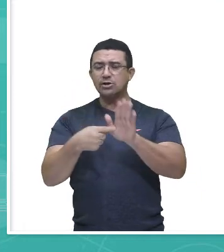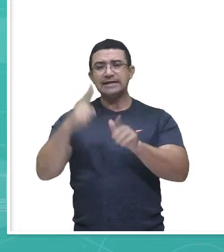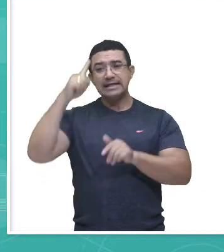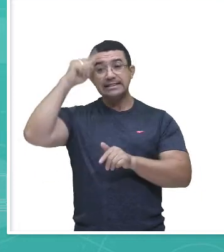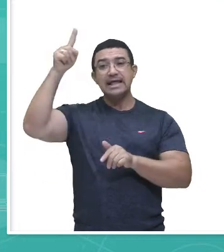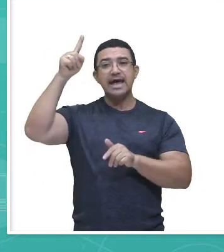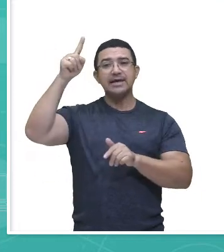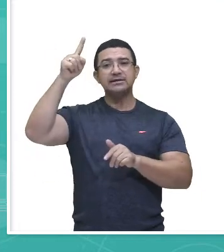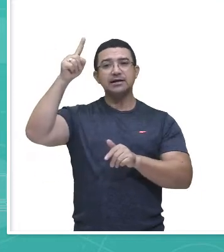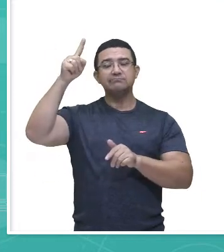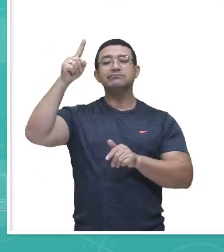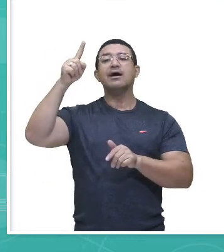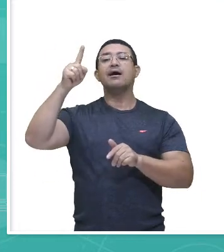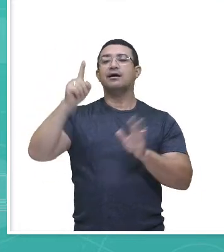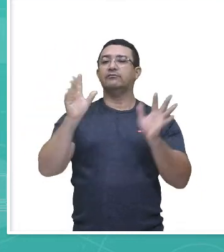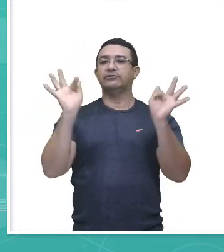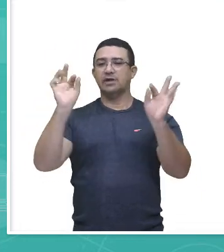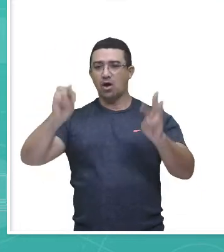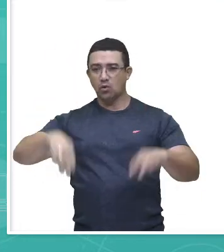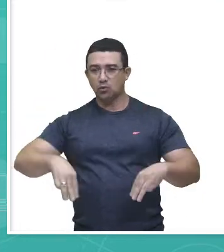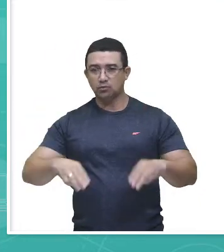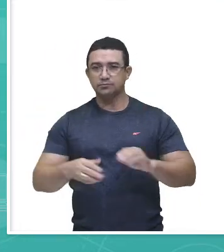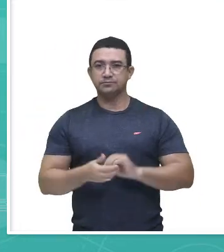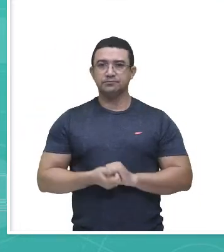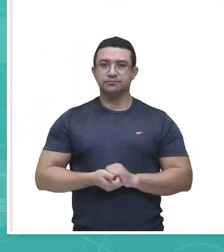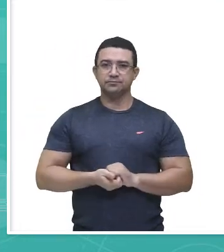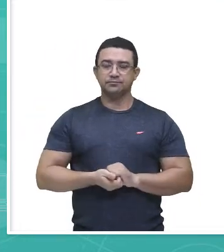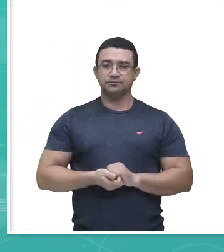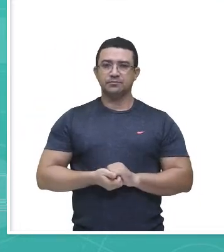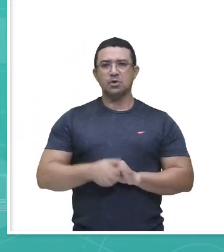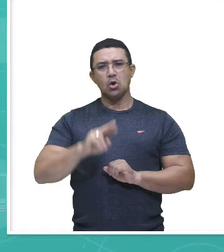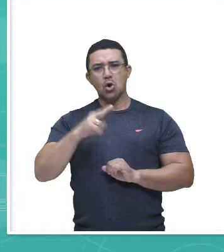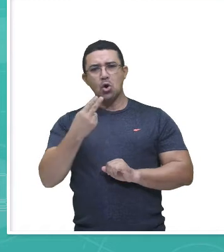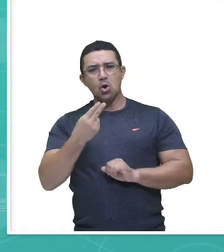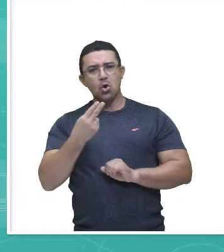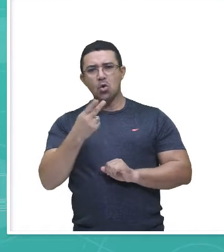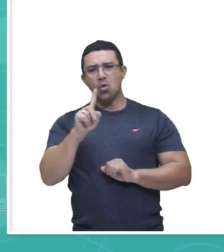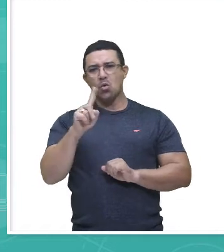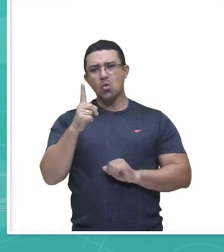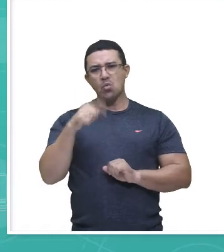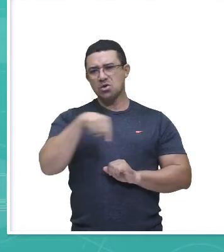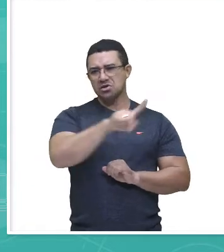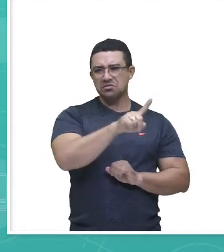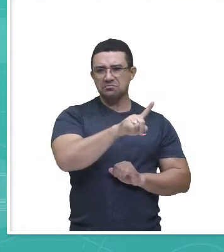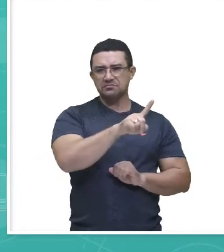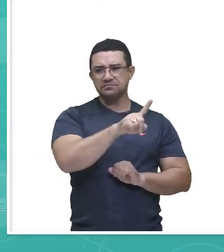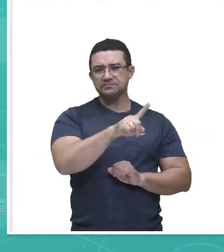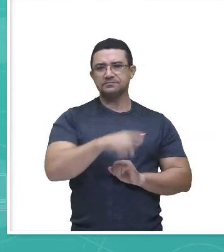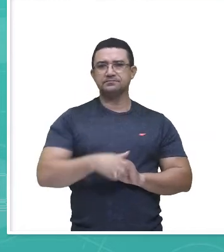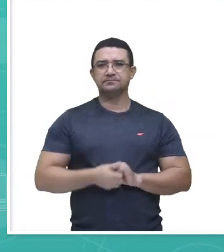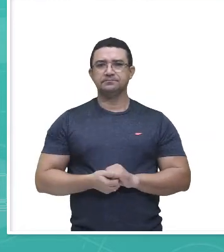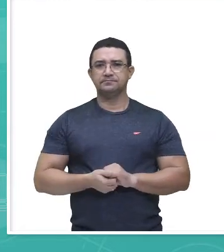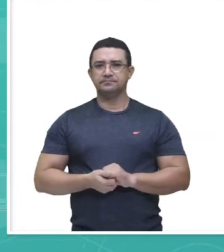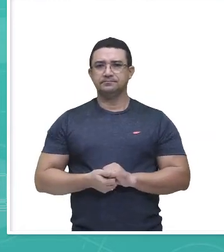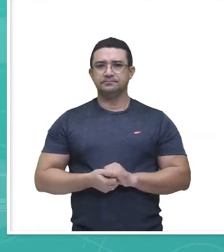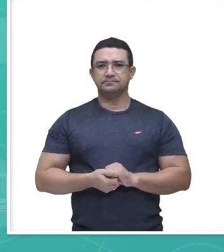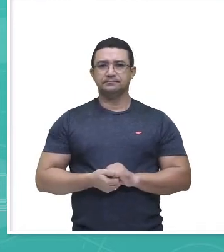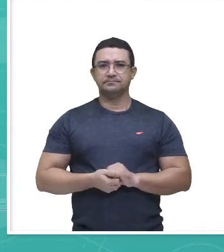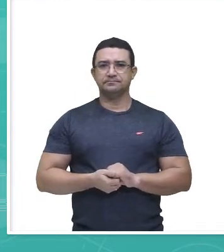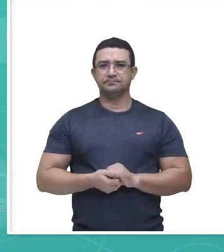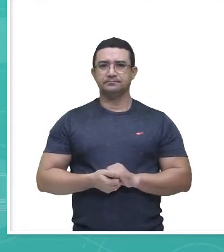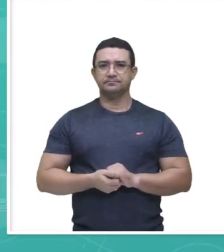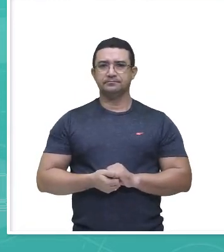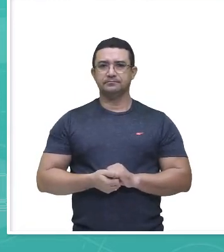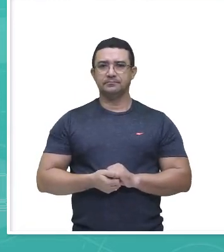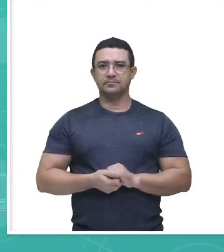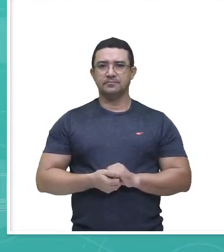de conclusão. Ou não deveria ir. Então, quando eu digo